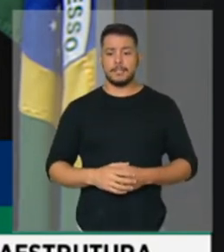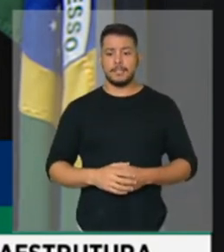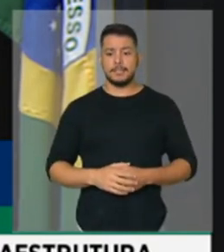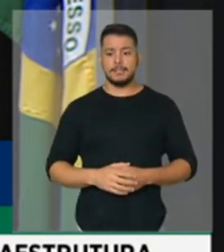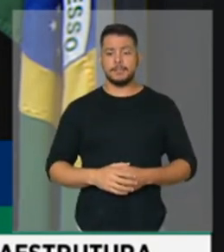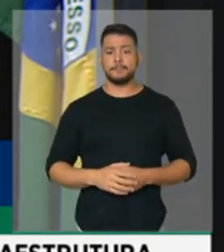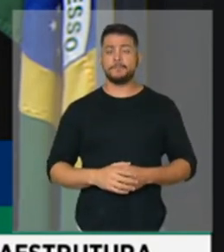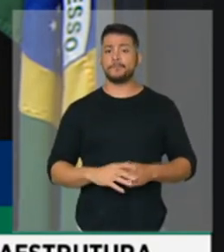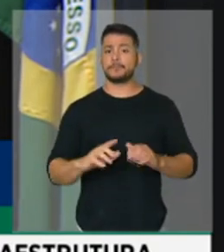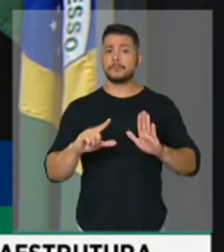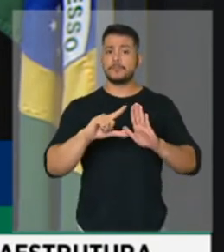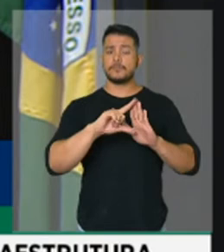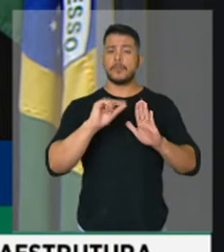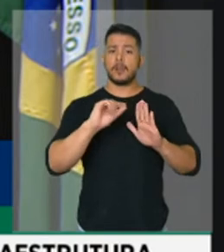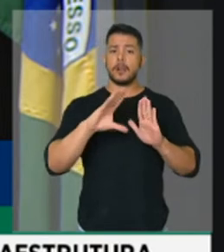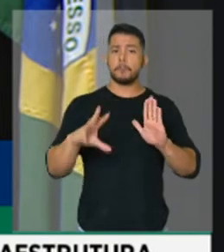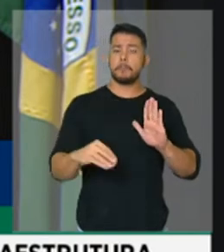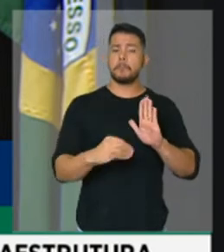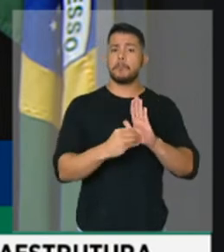emenda,